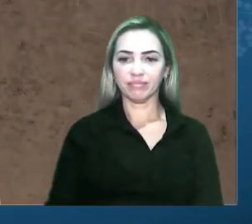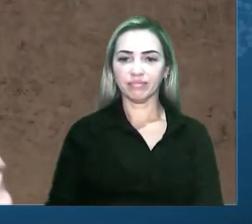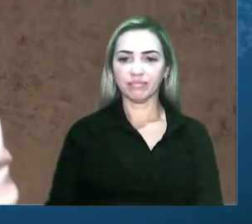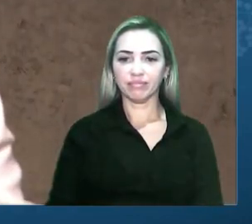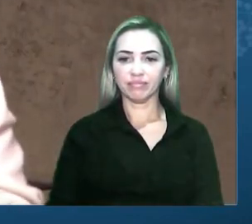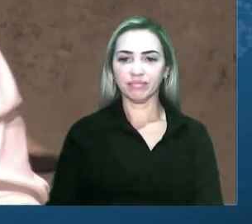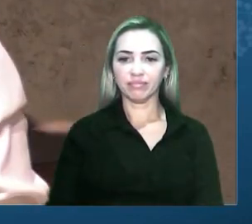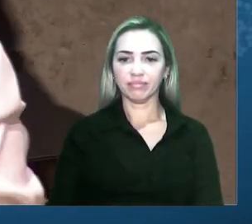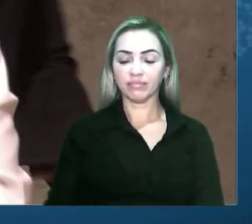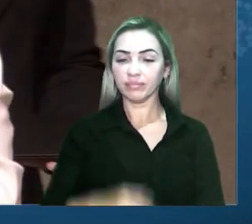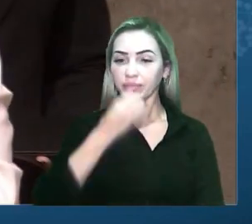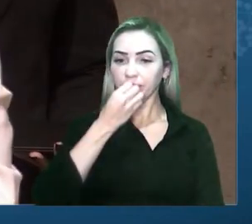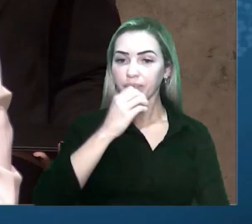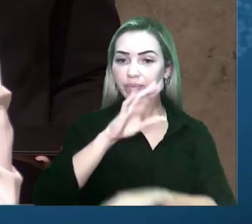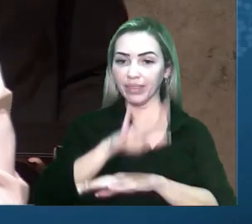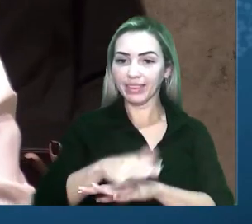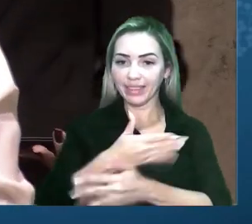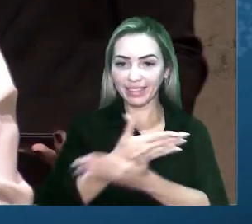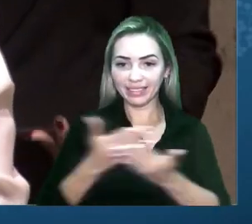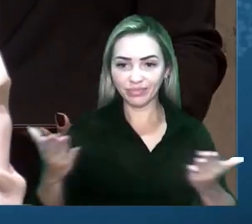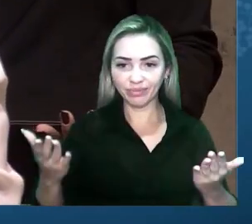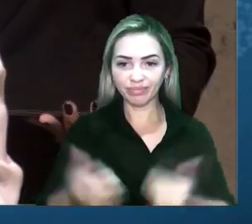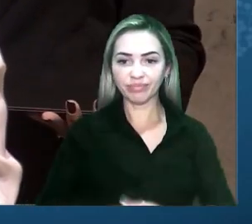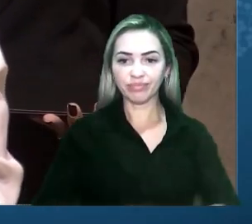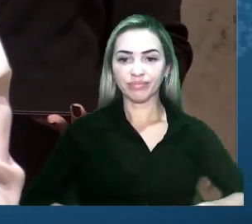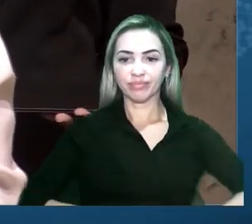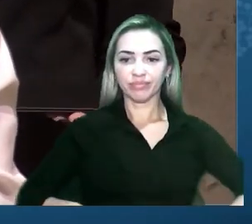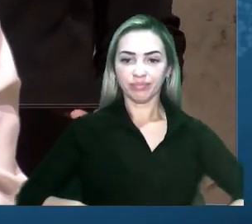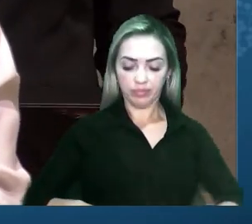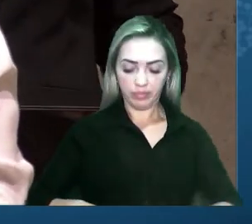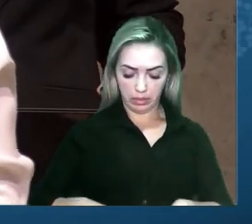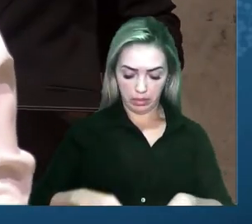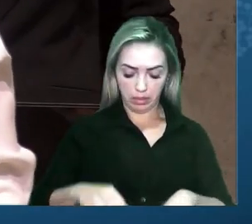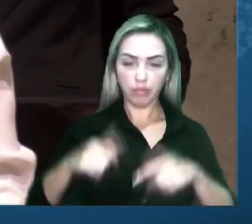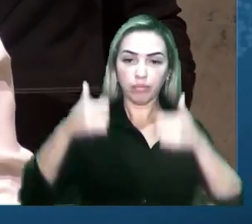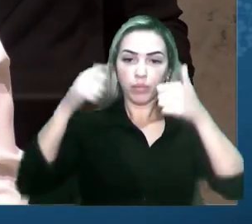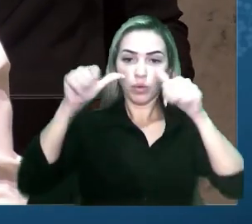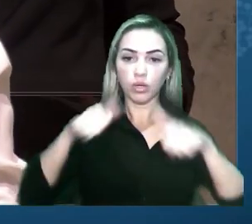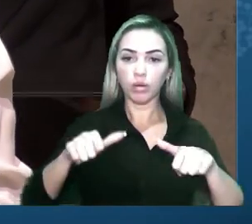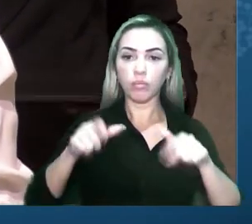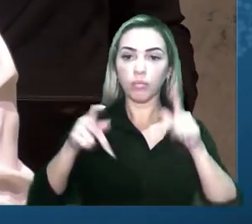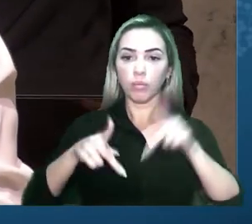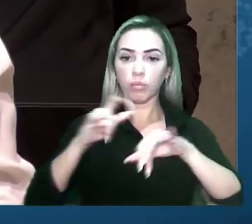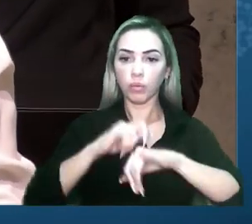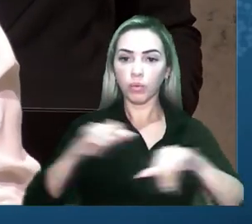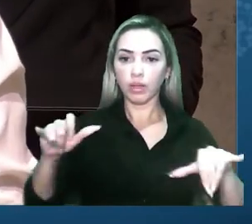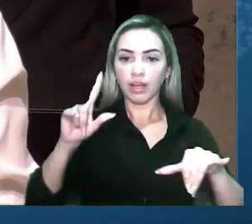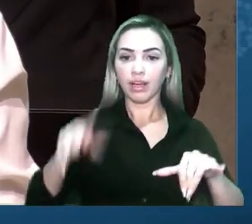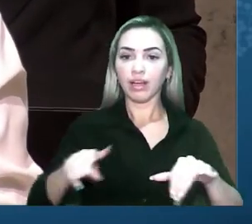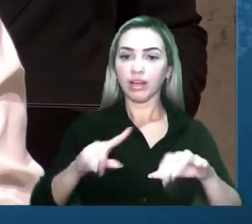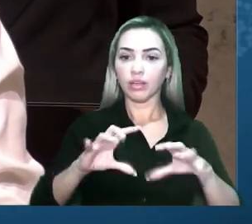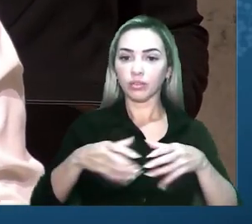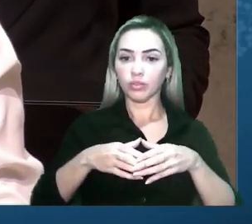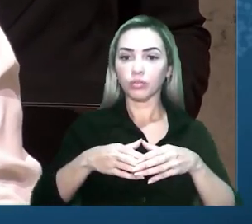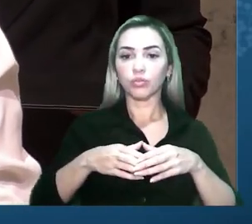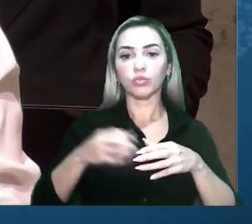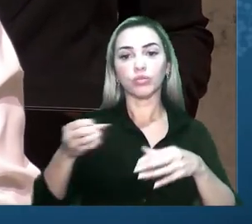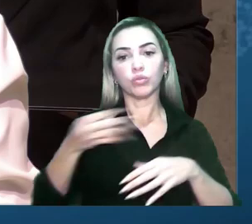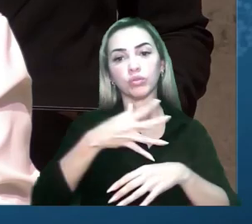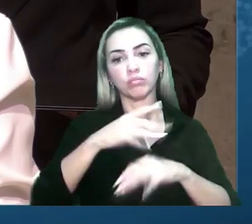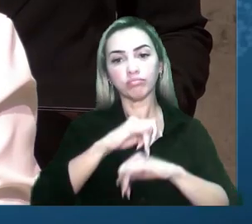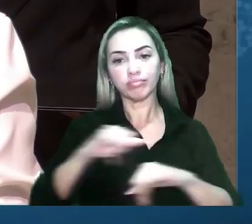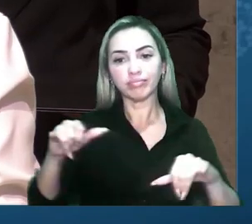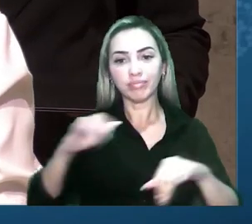Boa tarde a todos. Pôster Popular é uma categoria que foi criada para premiar, como o nome diz, o pôster